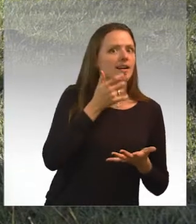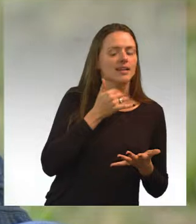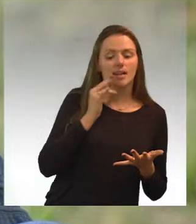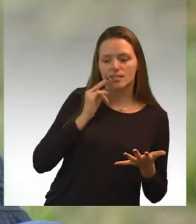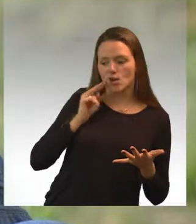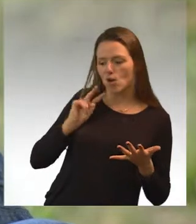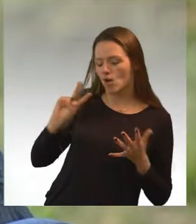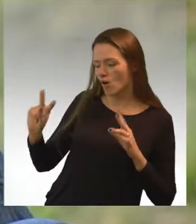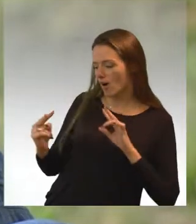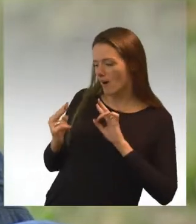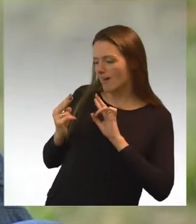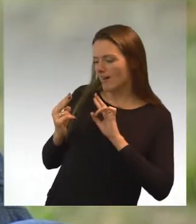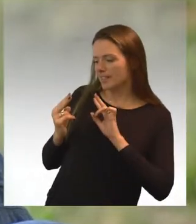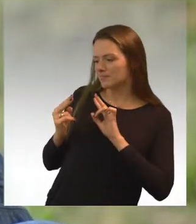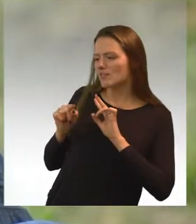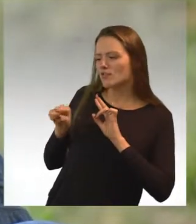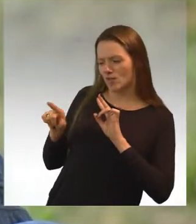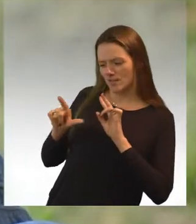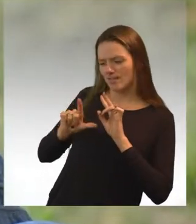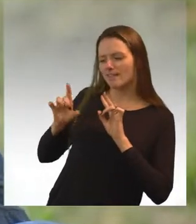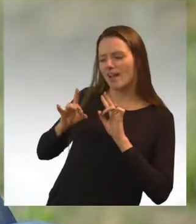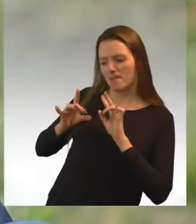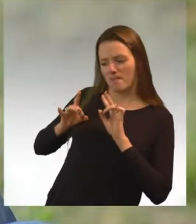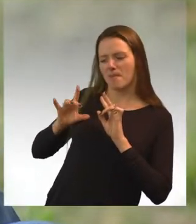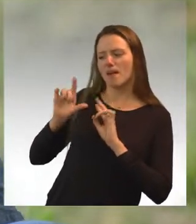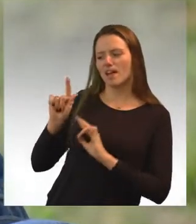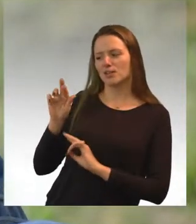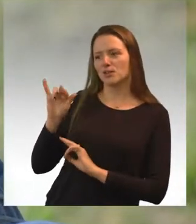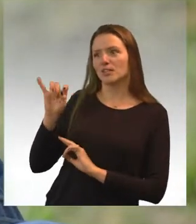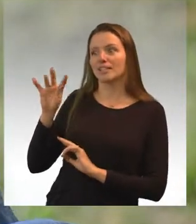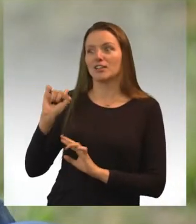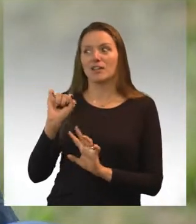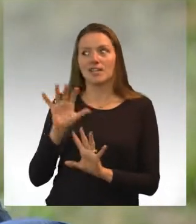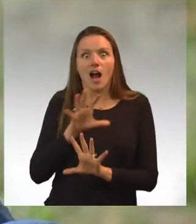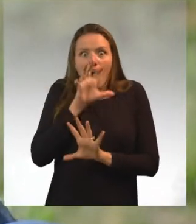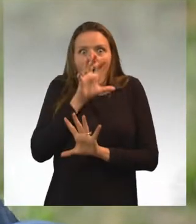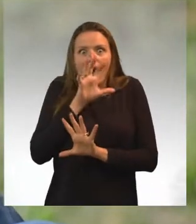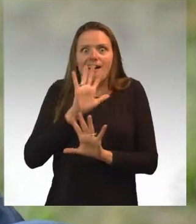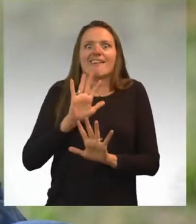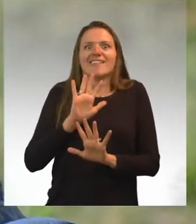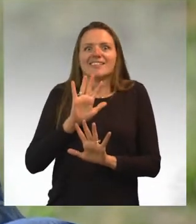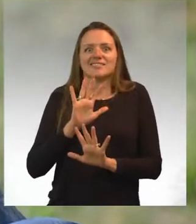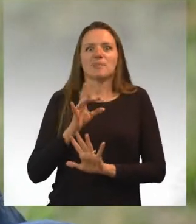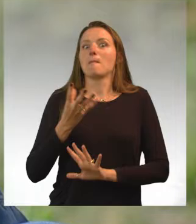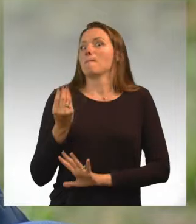falei assim, você tem medo do gritador? Ela falou, muito.